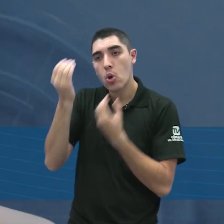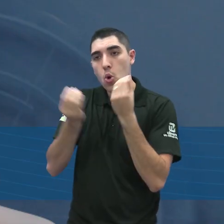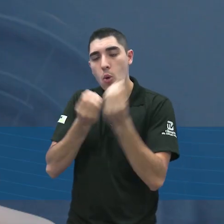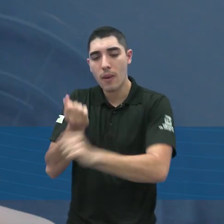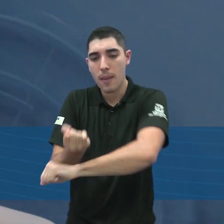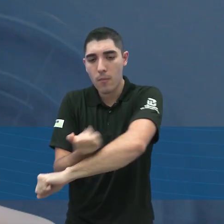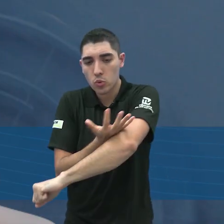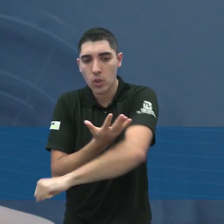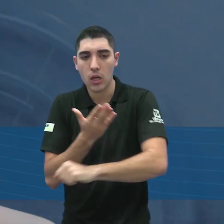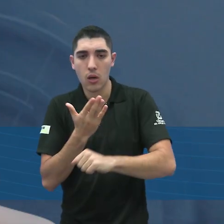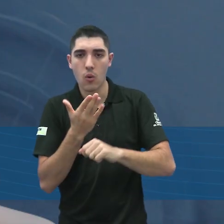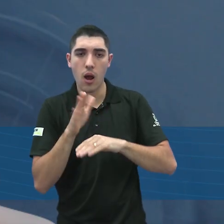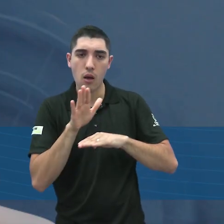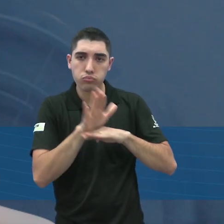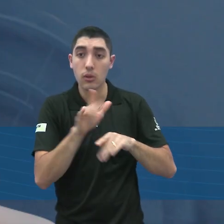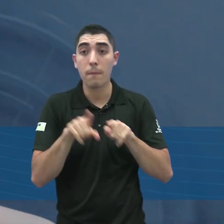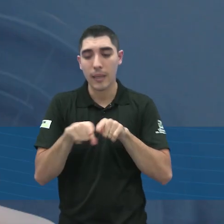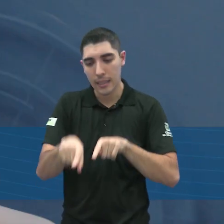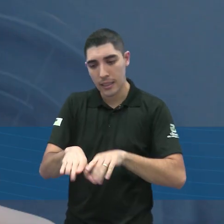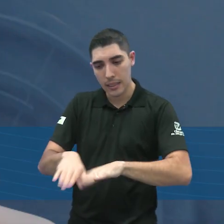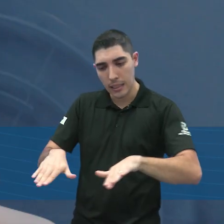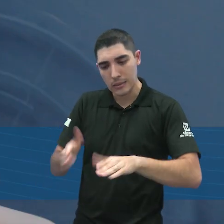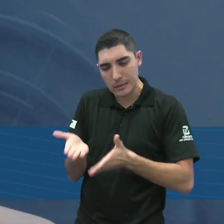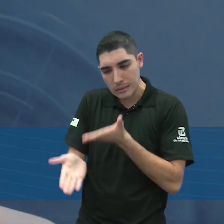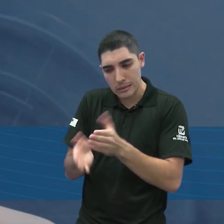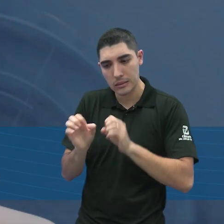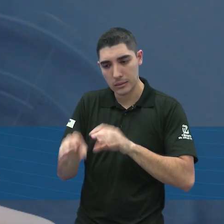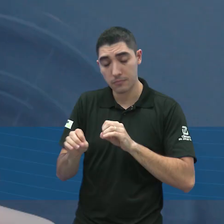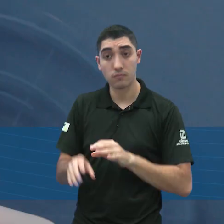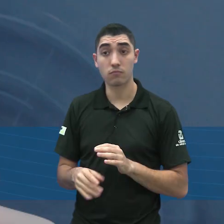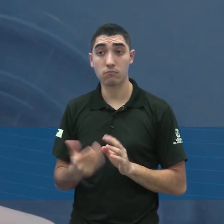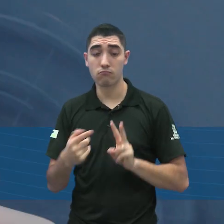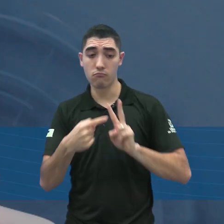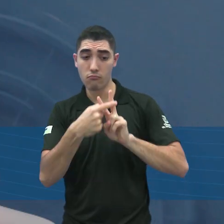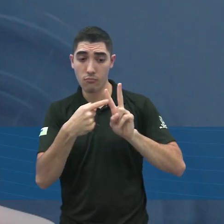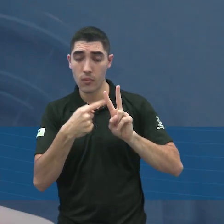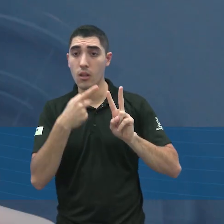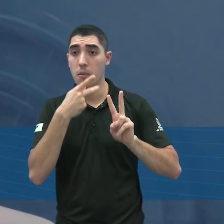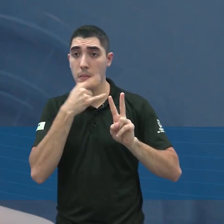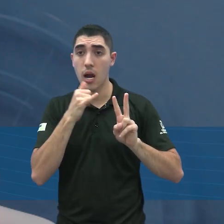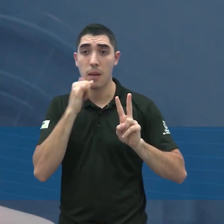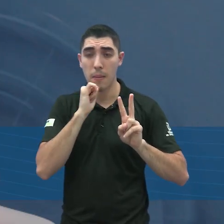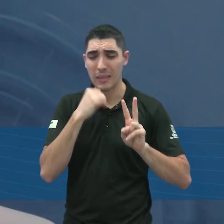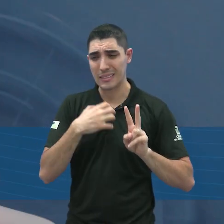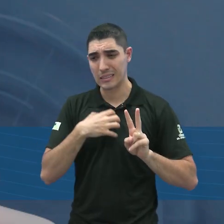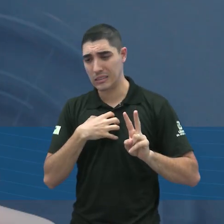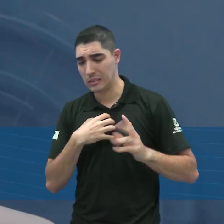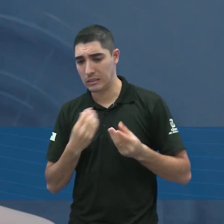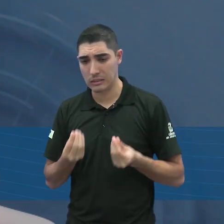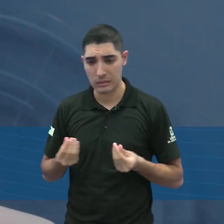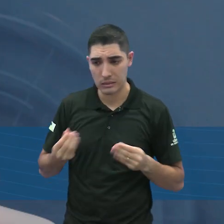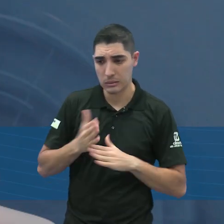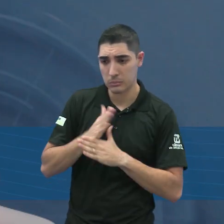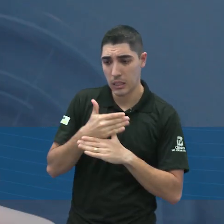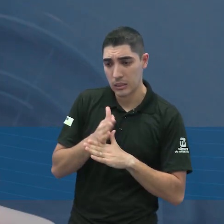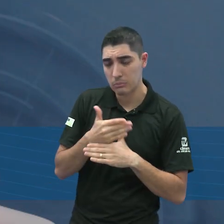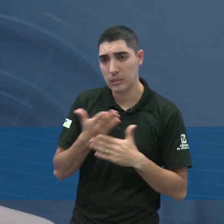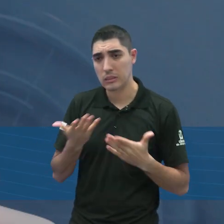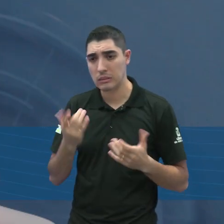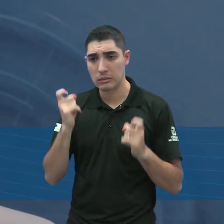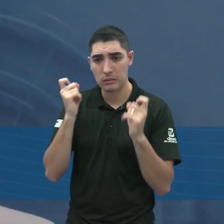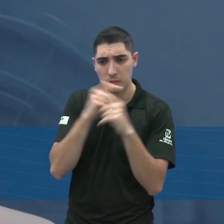emoções para poder ensinar as crianças. Então, os pais, se estiverem em alguns momentos perdidos,